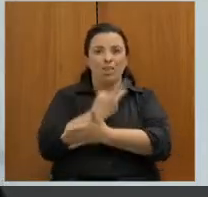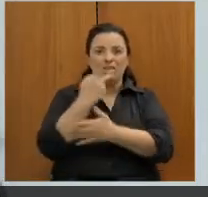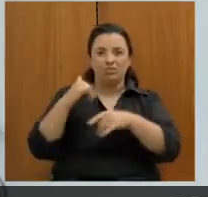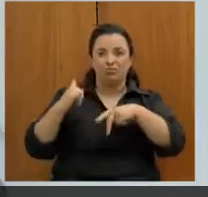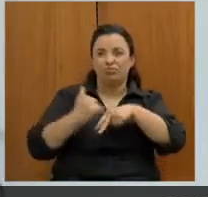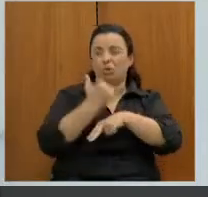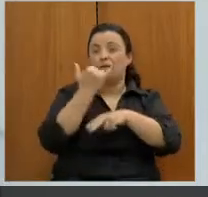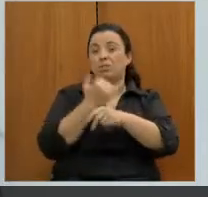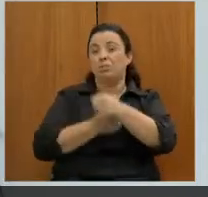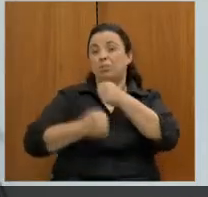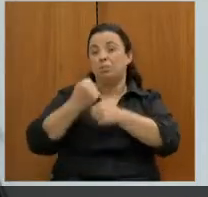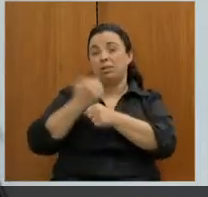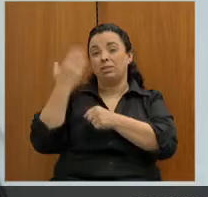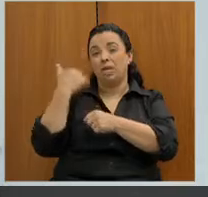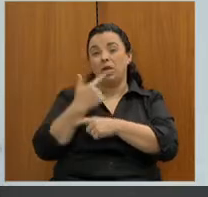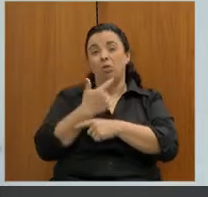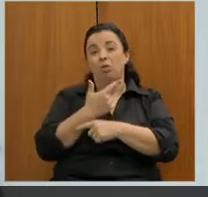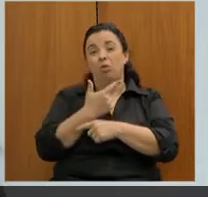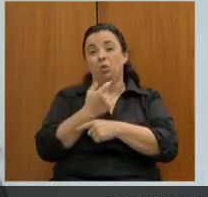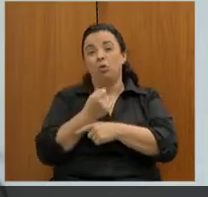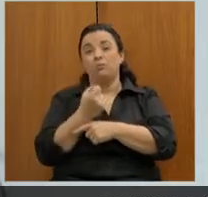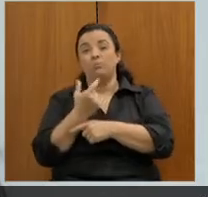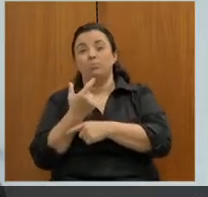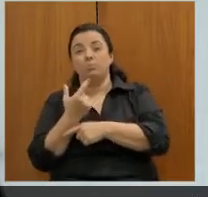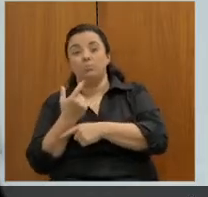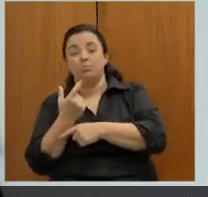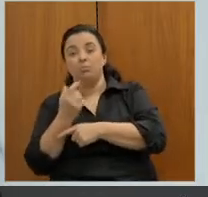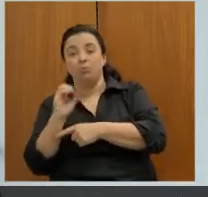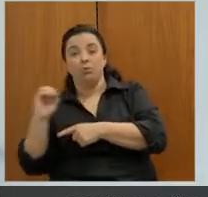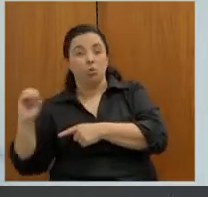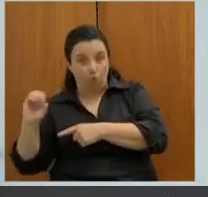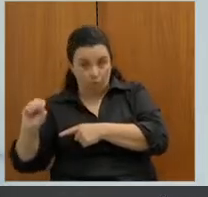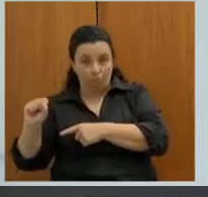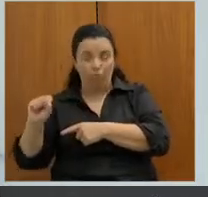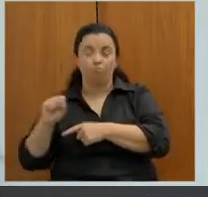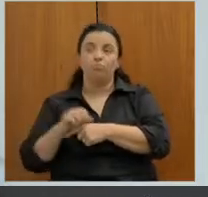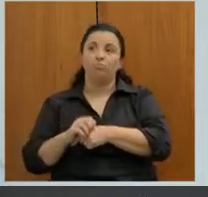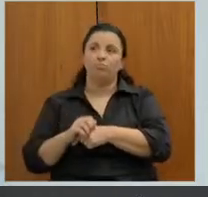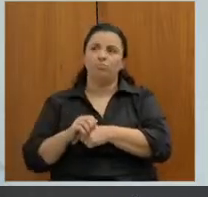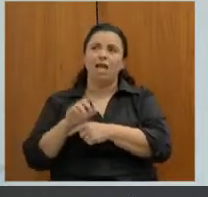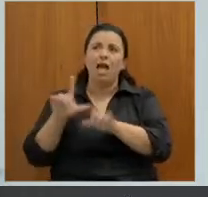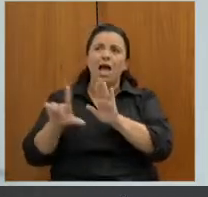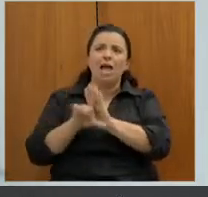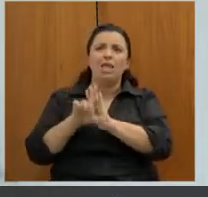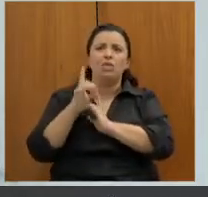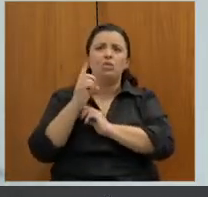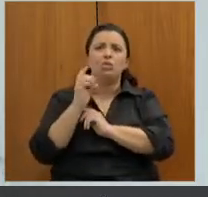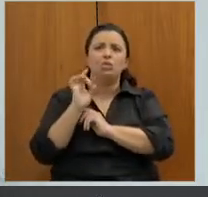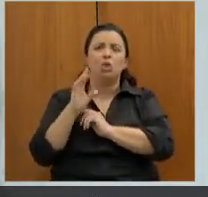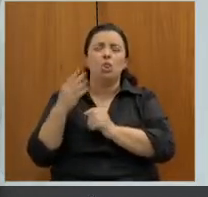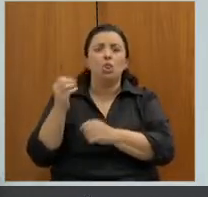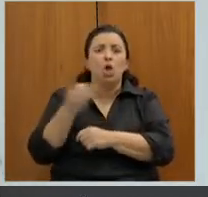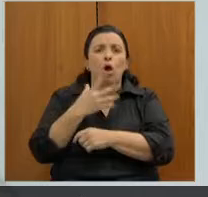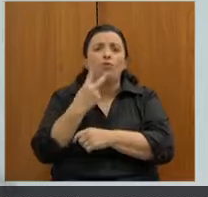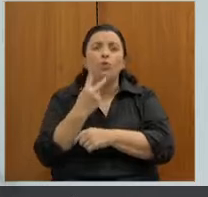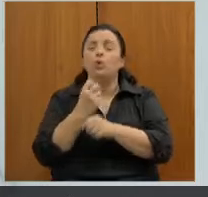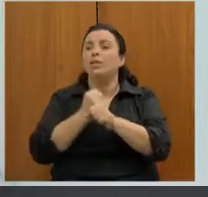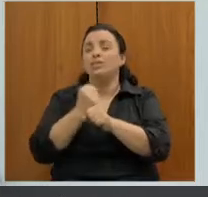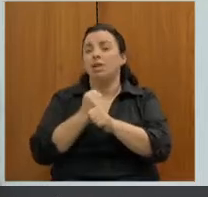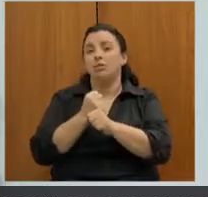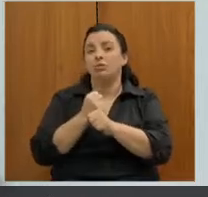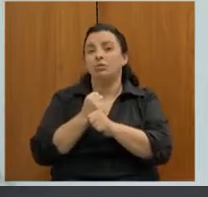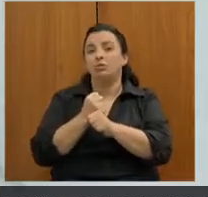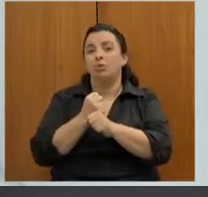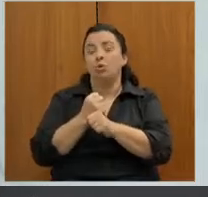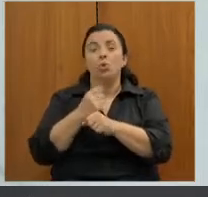2008 né então assim tinha dois anos apenas que a lei é tinha sido selecionada e não era divulgado a